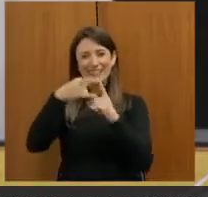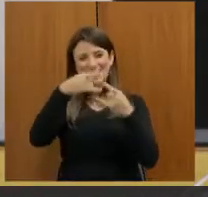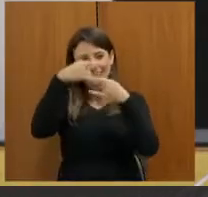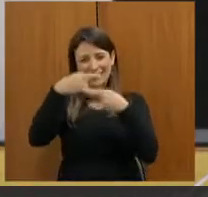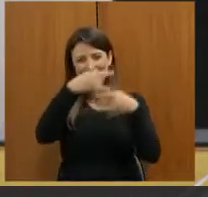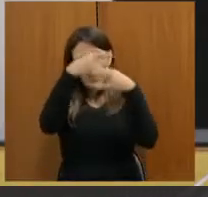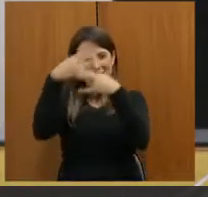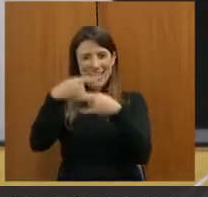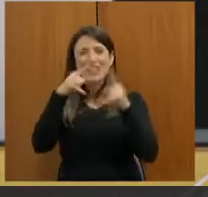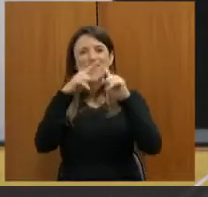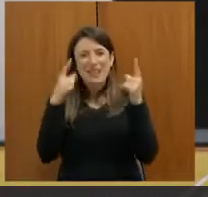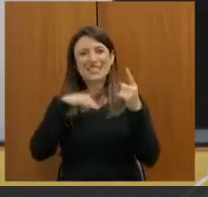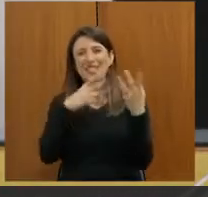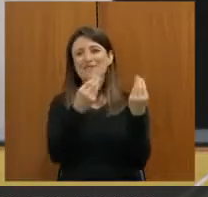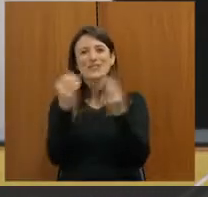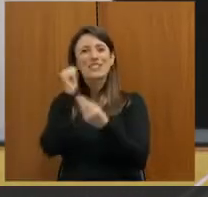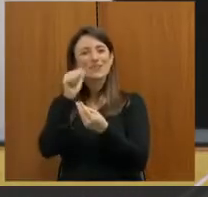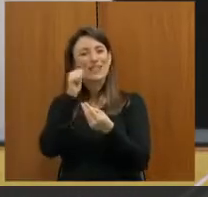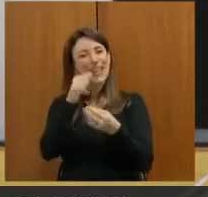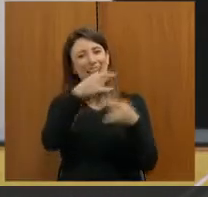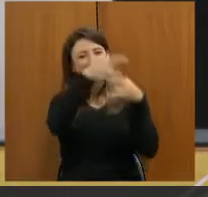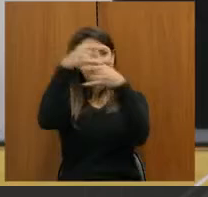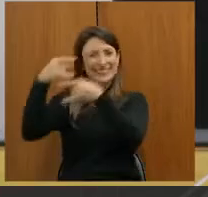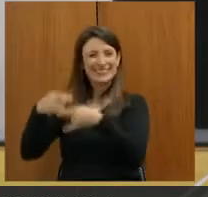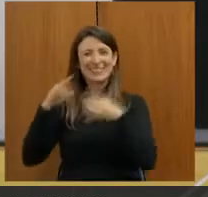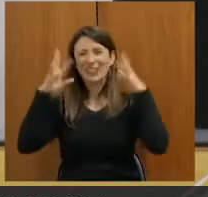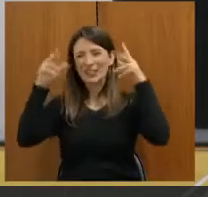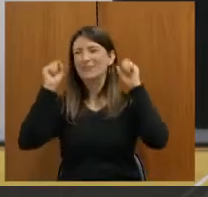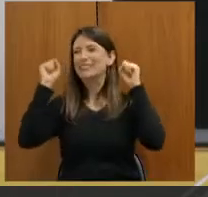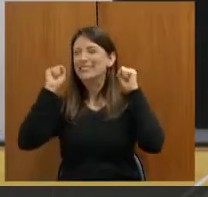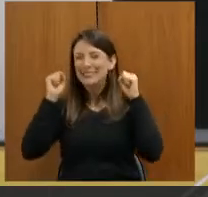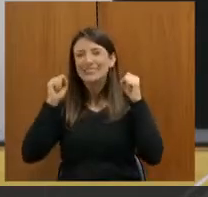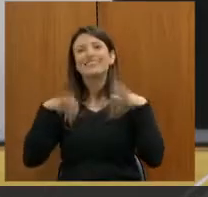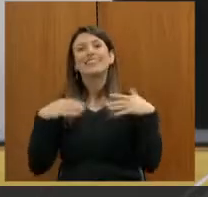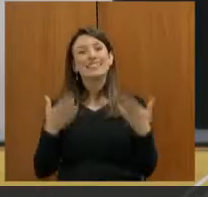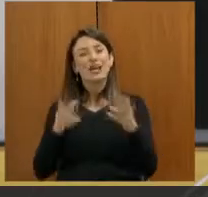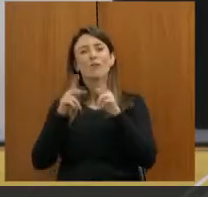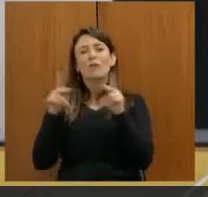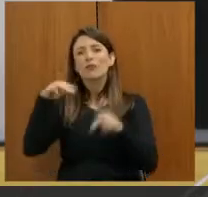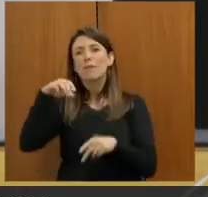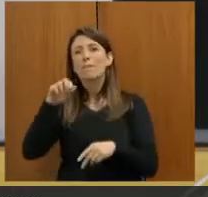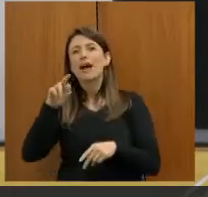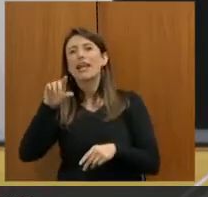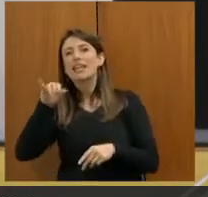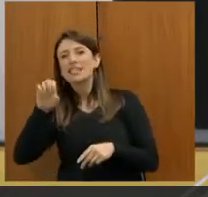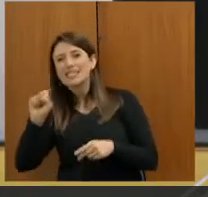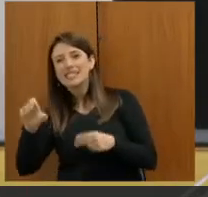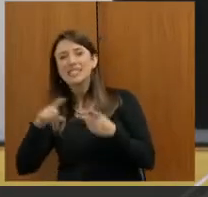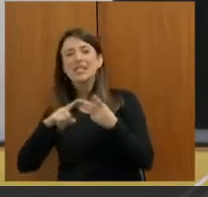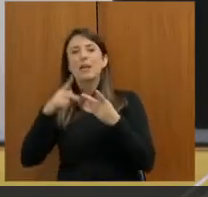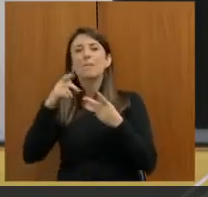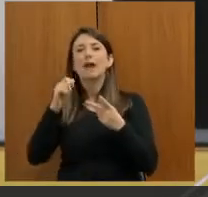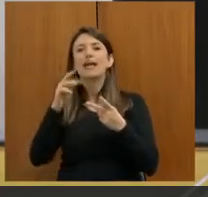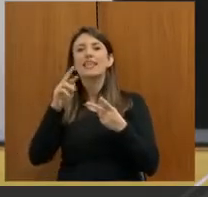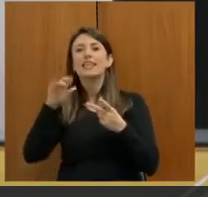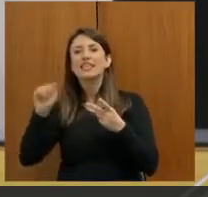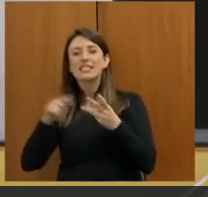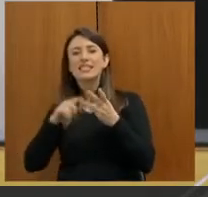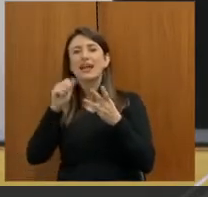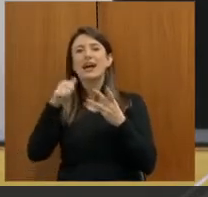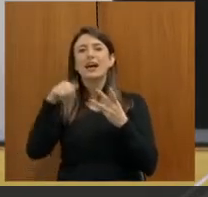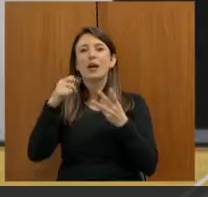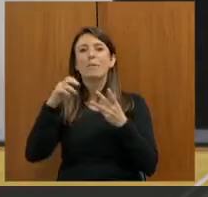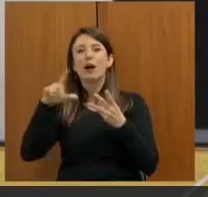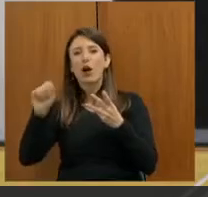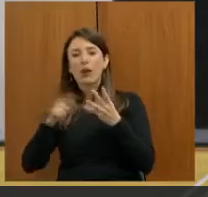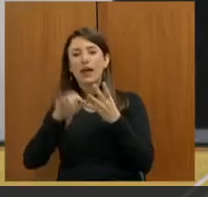vibrando né porque a gente precisa também professora marlice Dra Patricia Dra Ana Paula hingrid